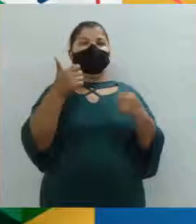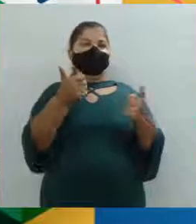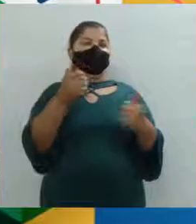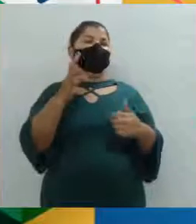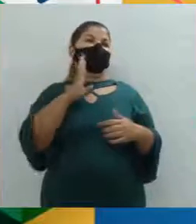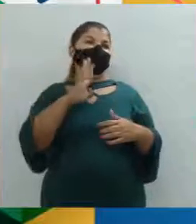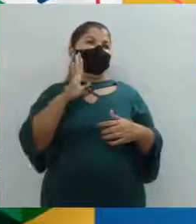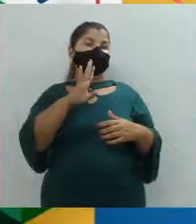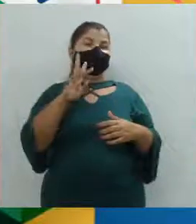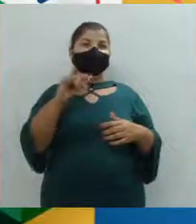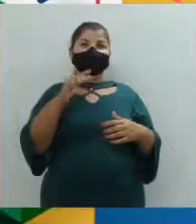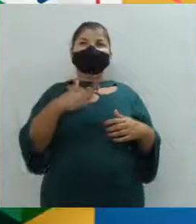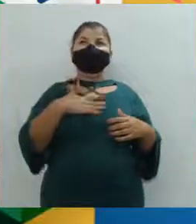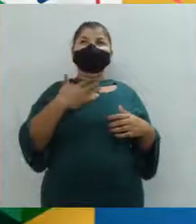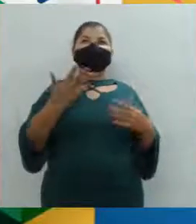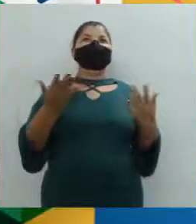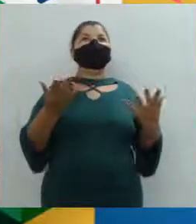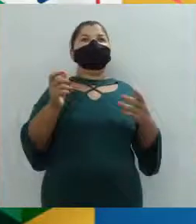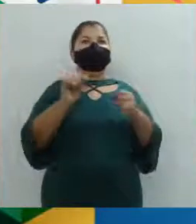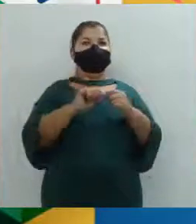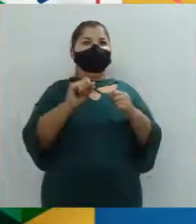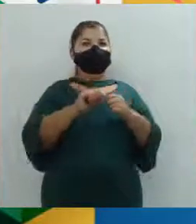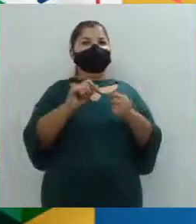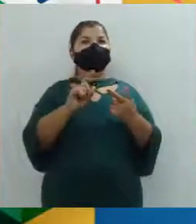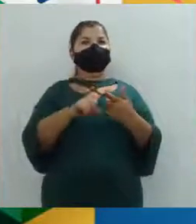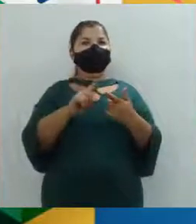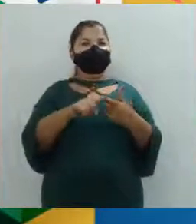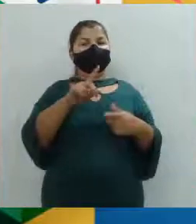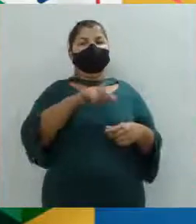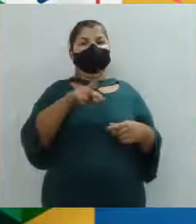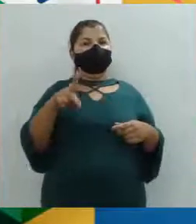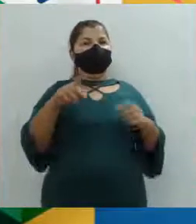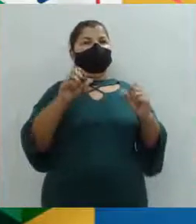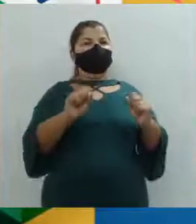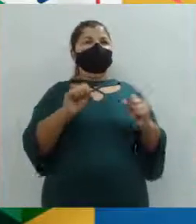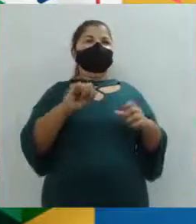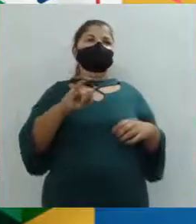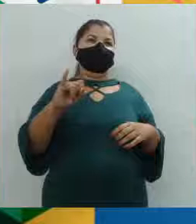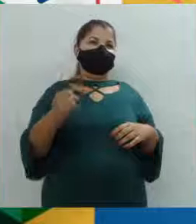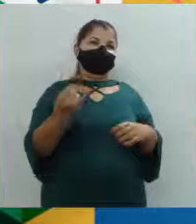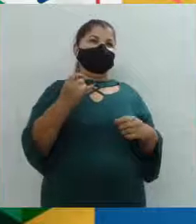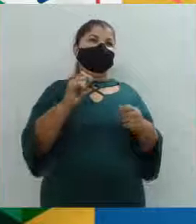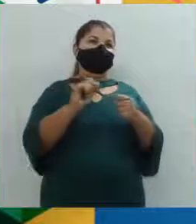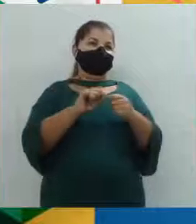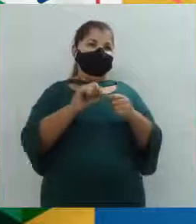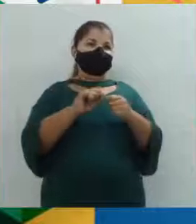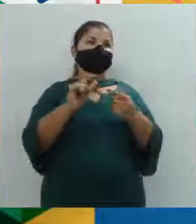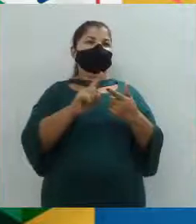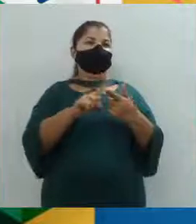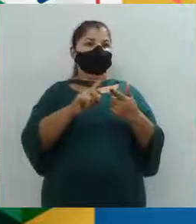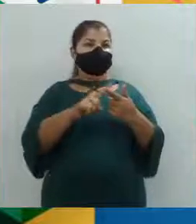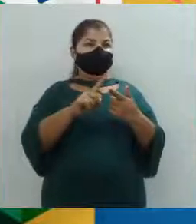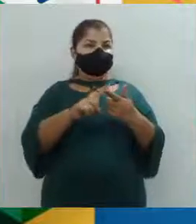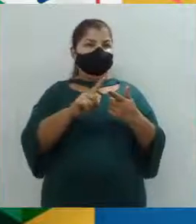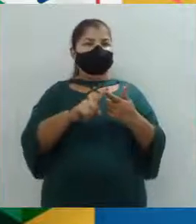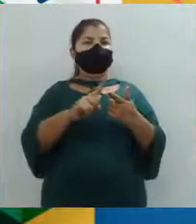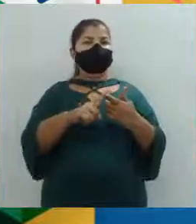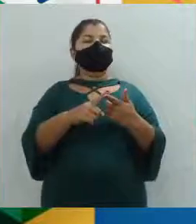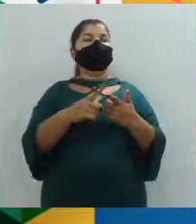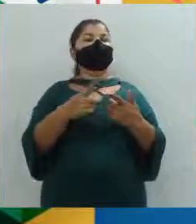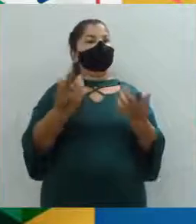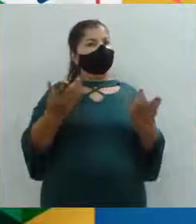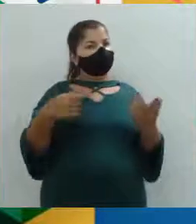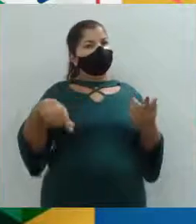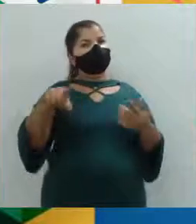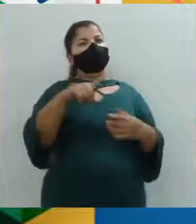se surpreender ao fazer, e os professores podem aproveitar também essa atividade para fazer com